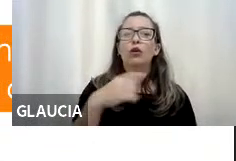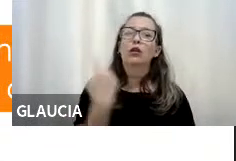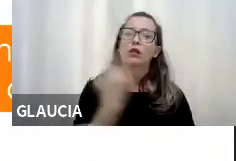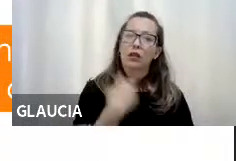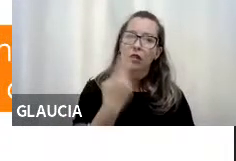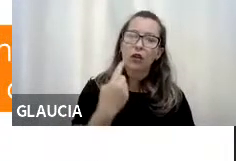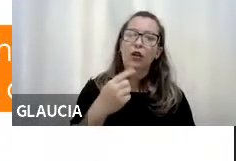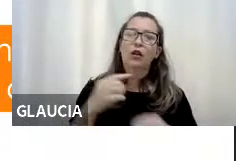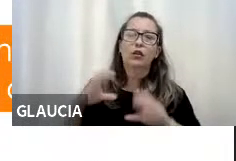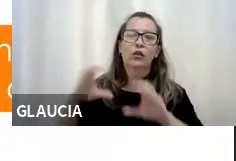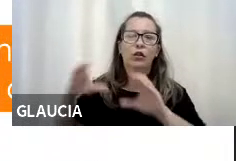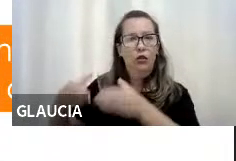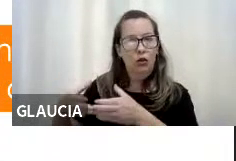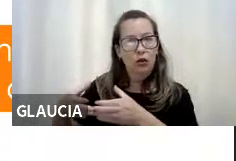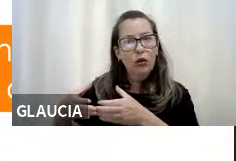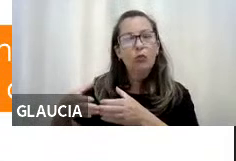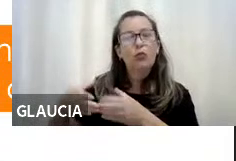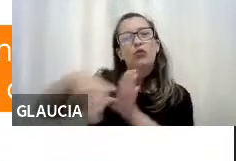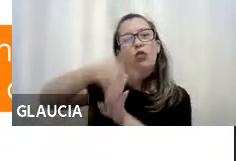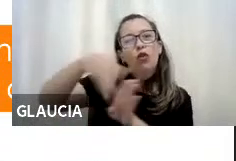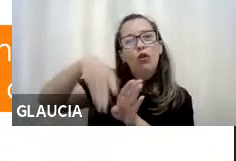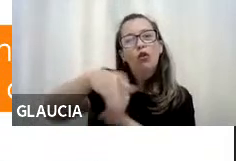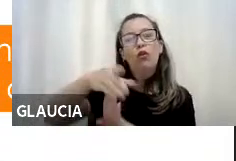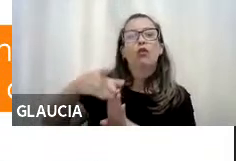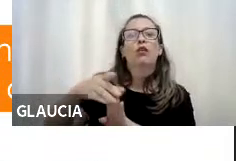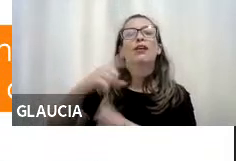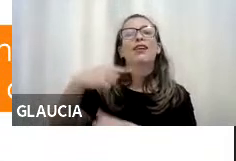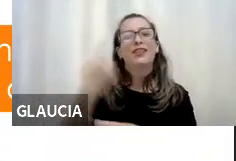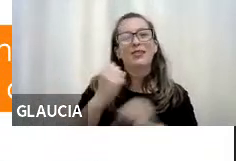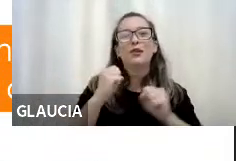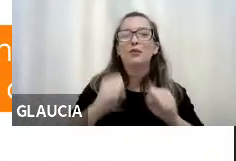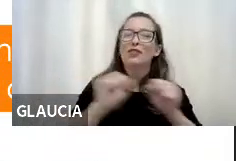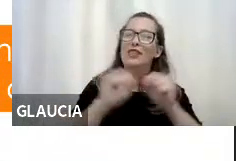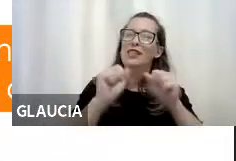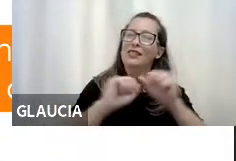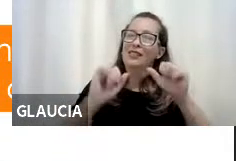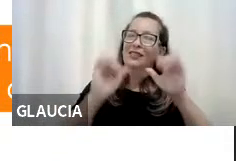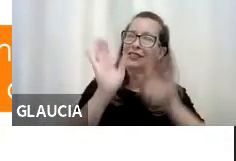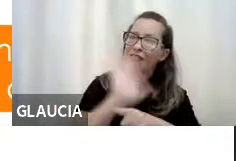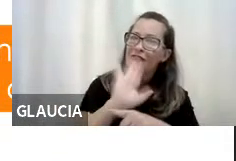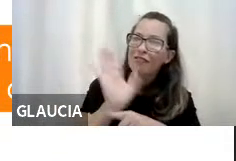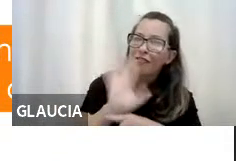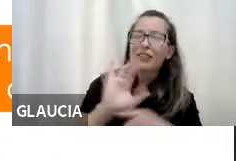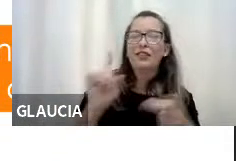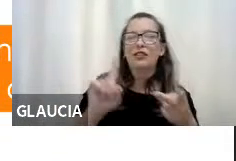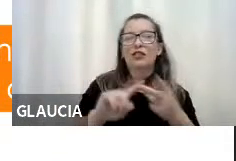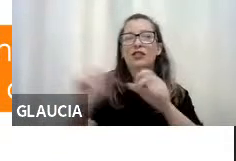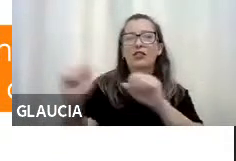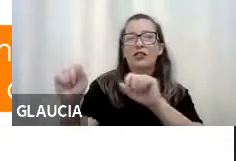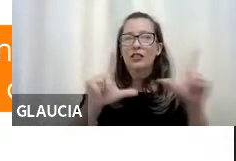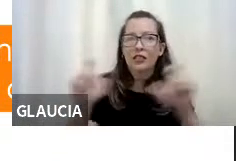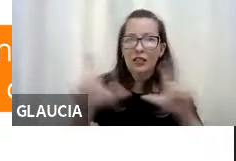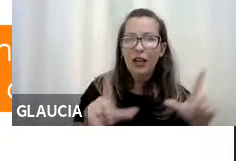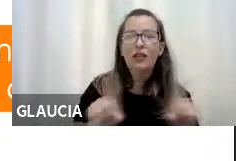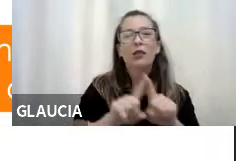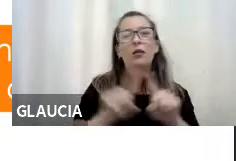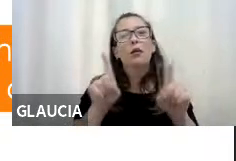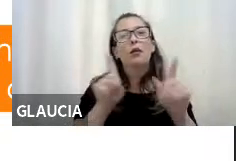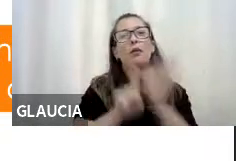gente pode lançar vídeos e lives de perguntas ao especialista sobre outros temas além da